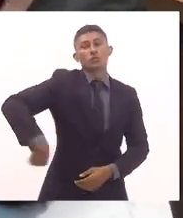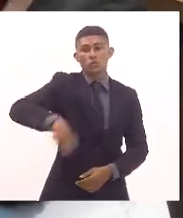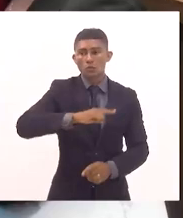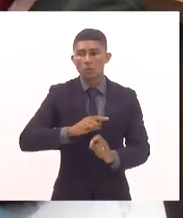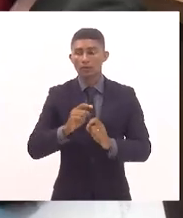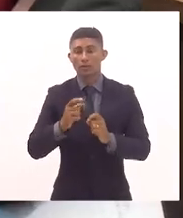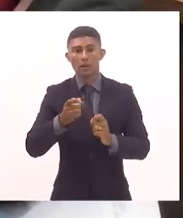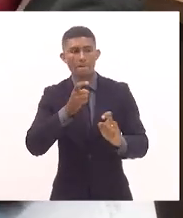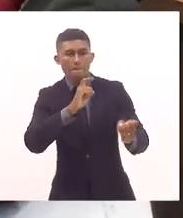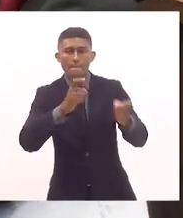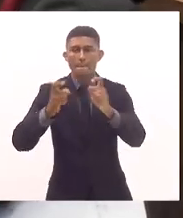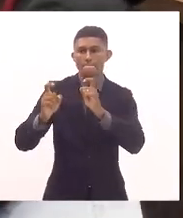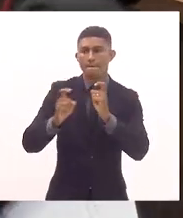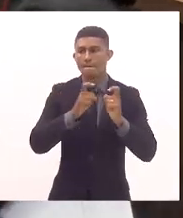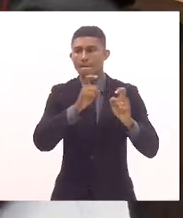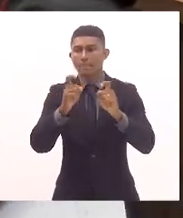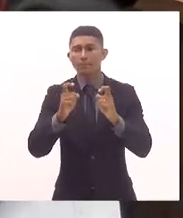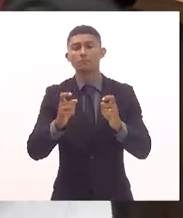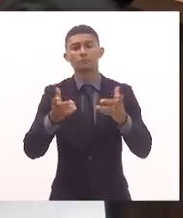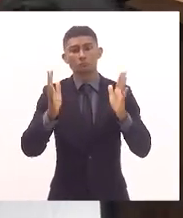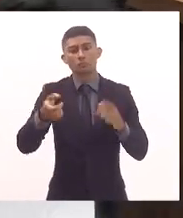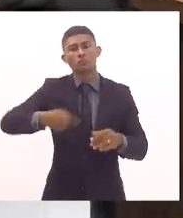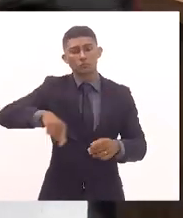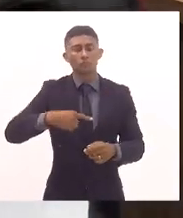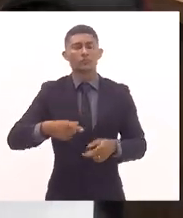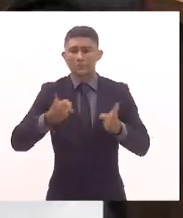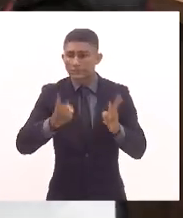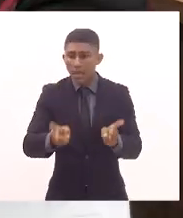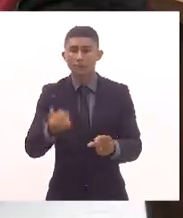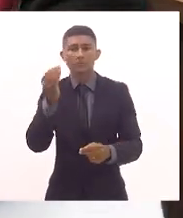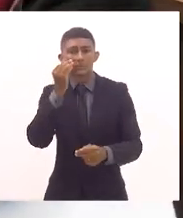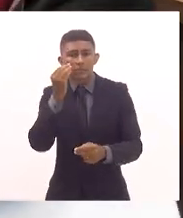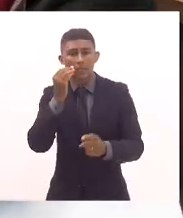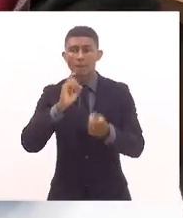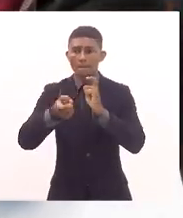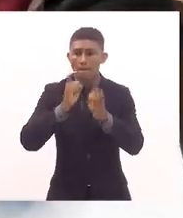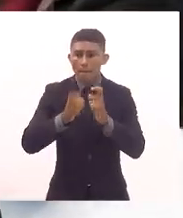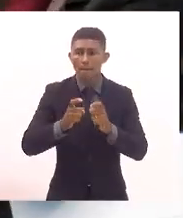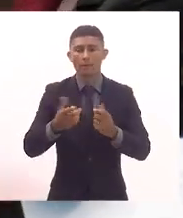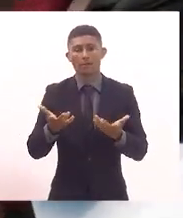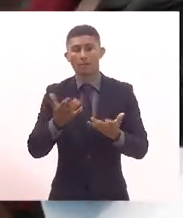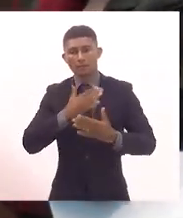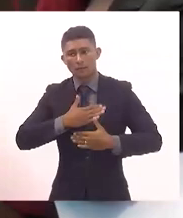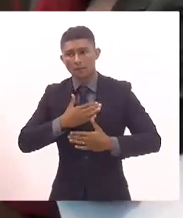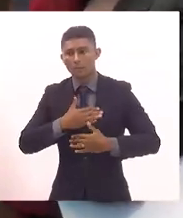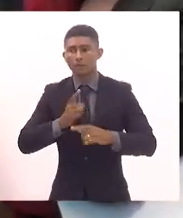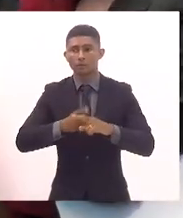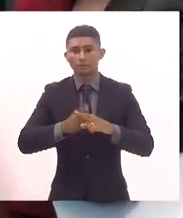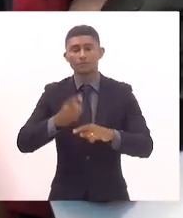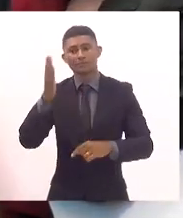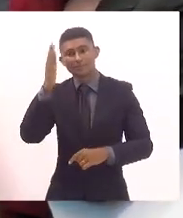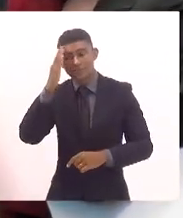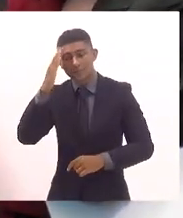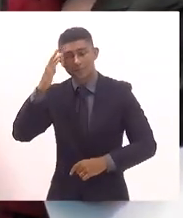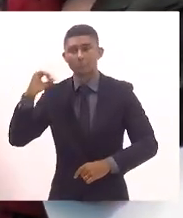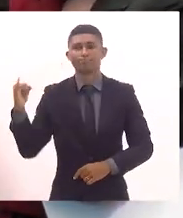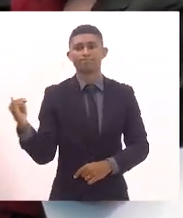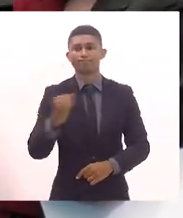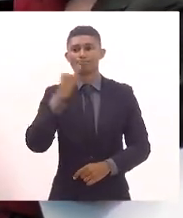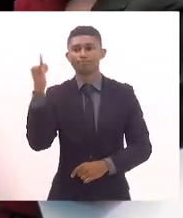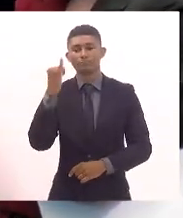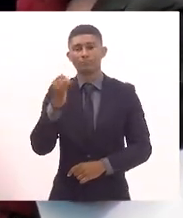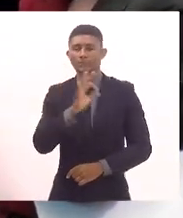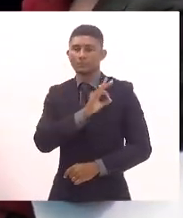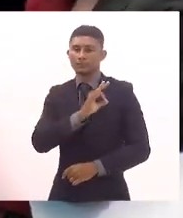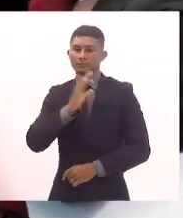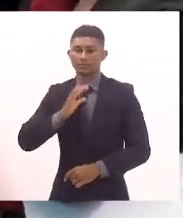estamos dialogando, e a gente procura dialogar de maneira fraterna, porque a gente entende o papel central que a Polícia